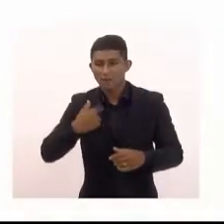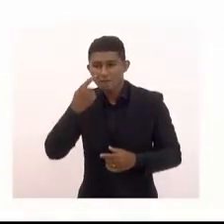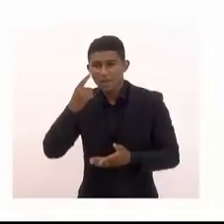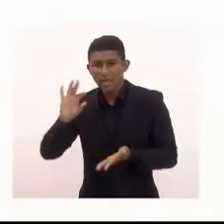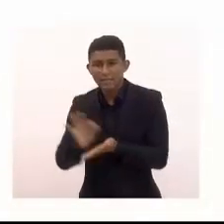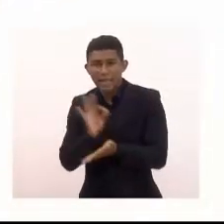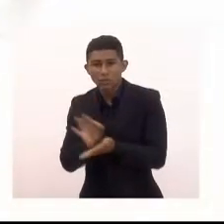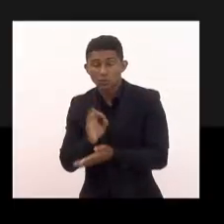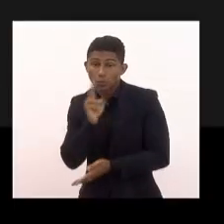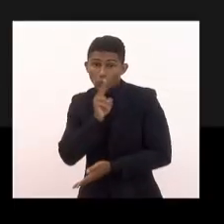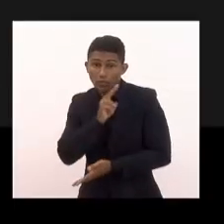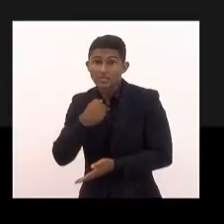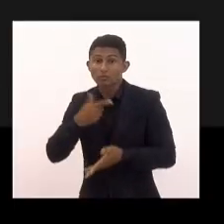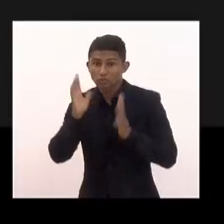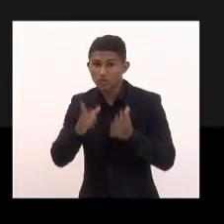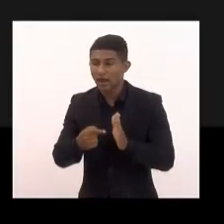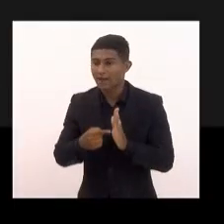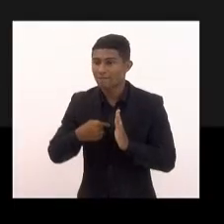urgência.